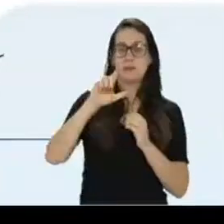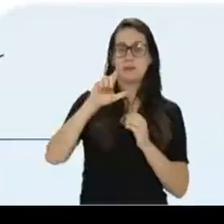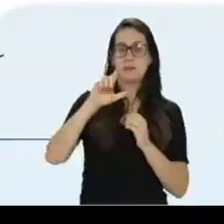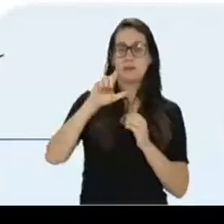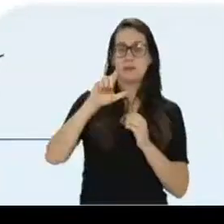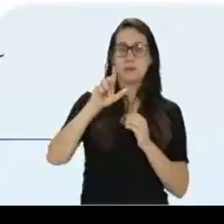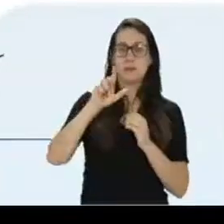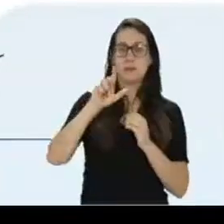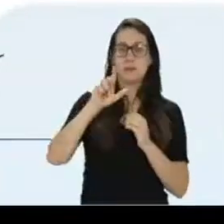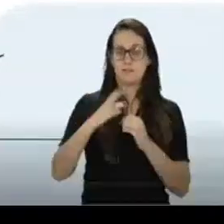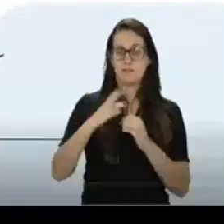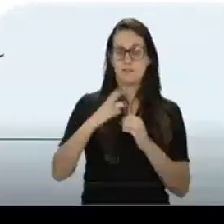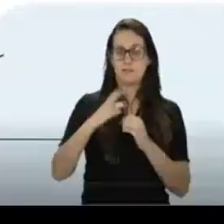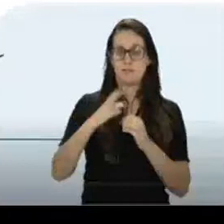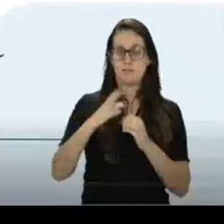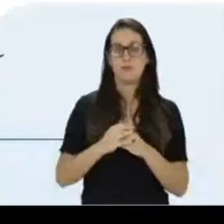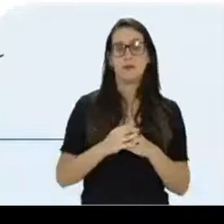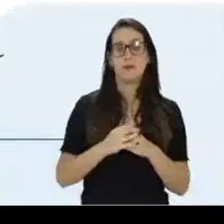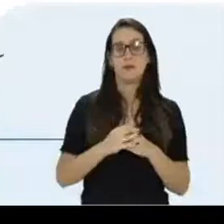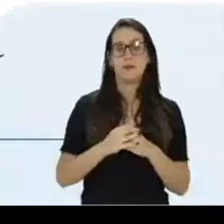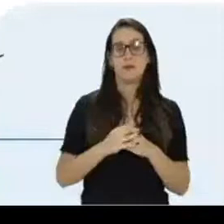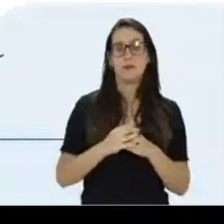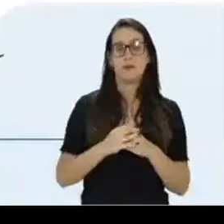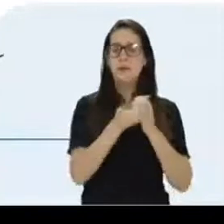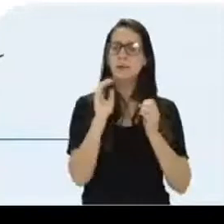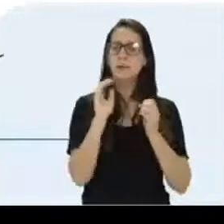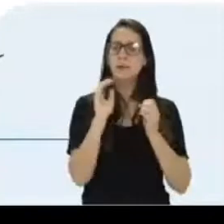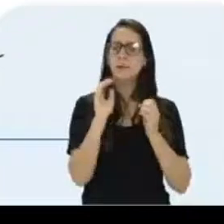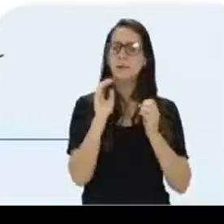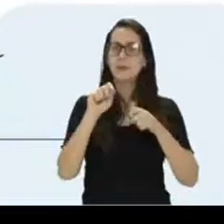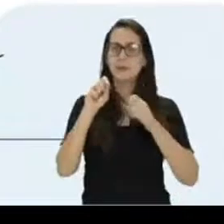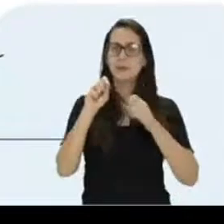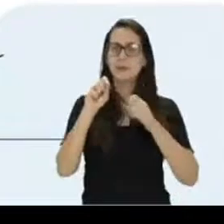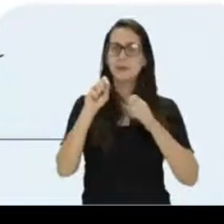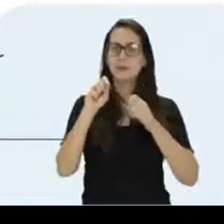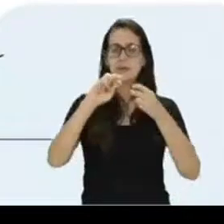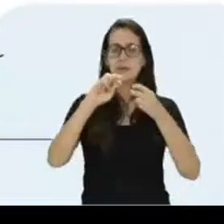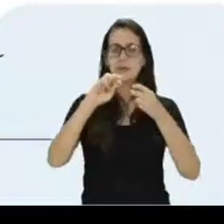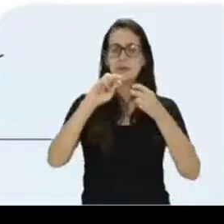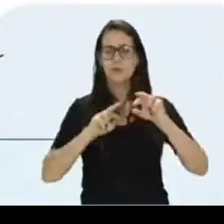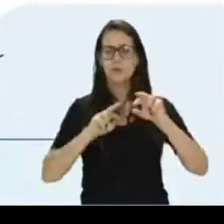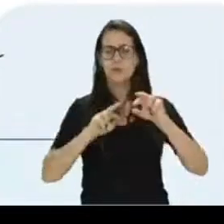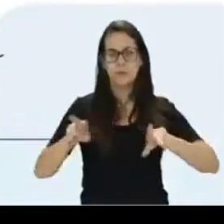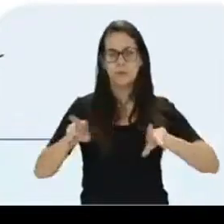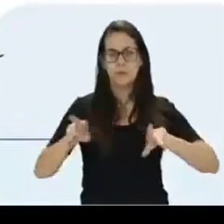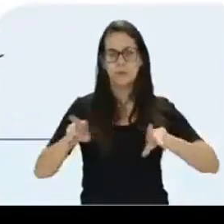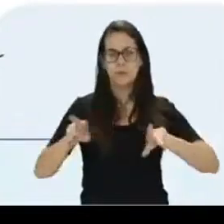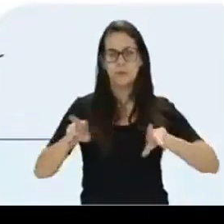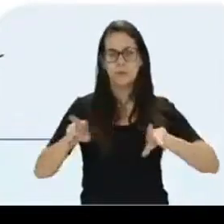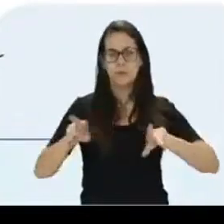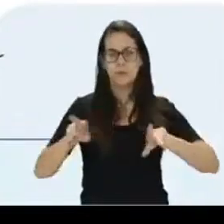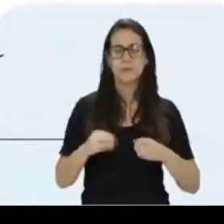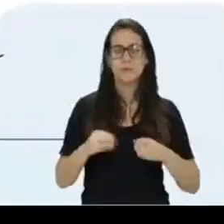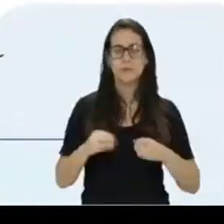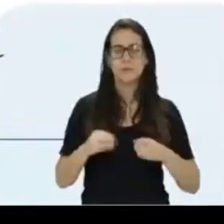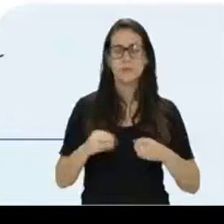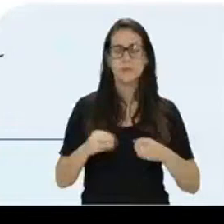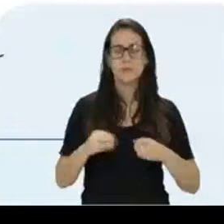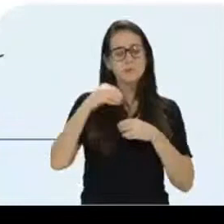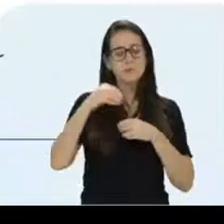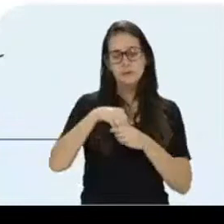células procariontes, elas permitem uma classificação entre classificação gram-positiva e gram-negativa, justamente pela